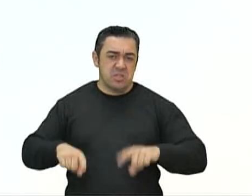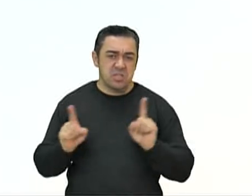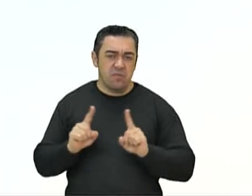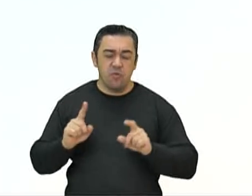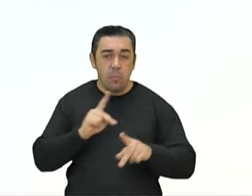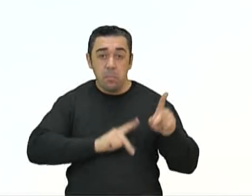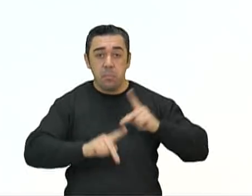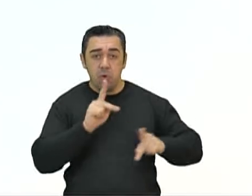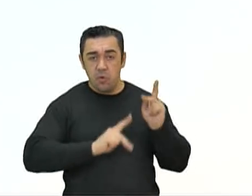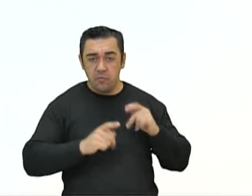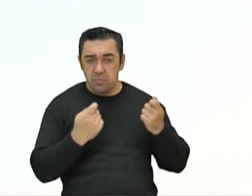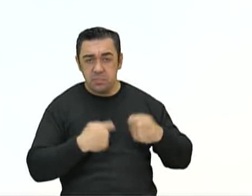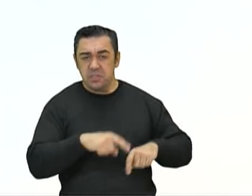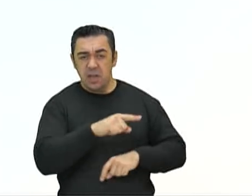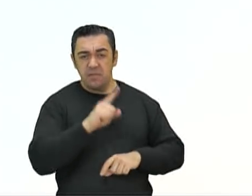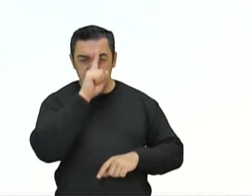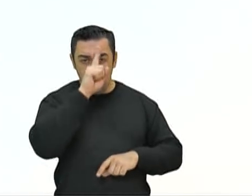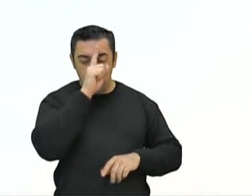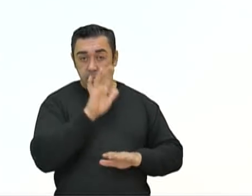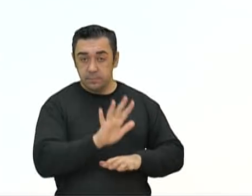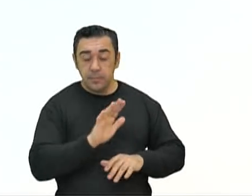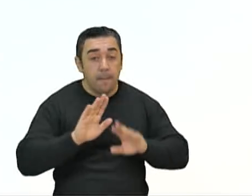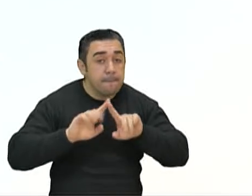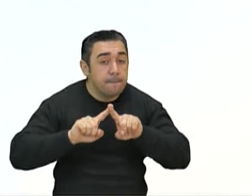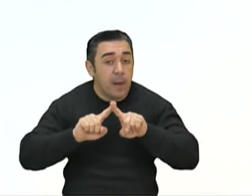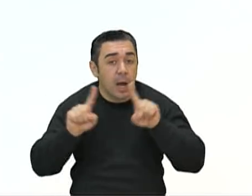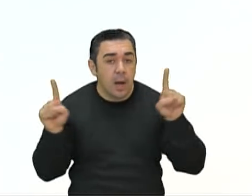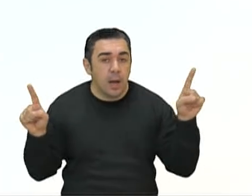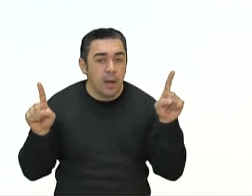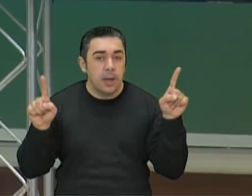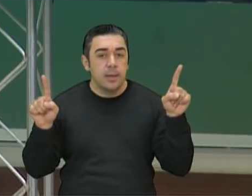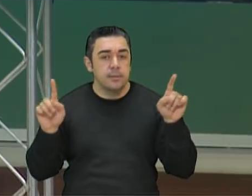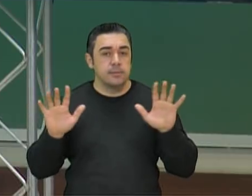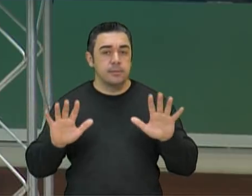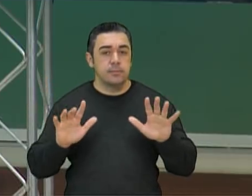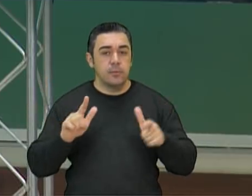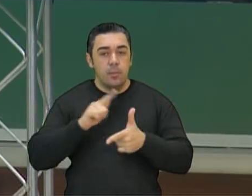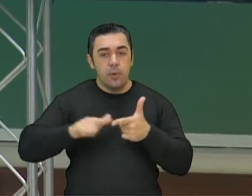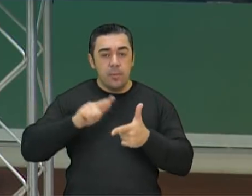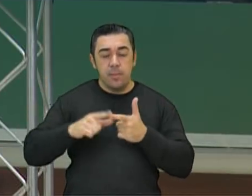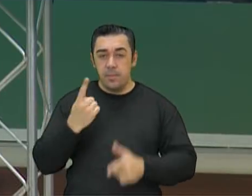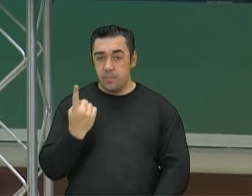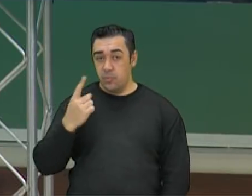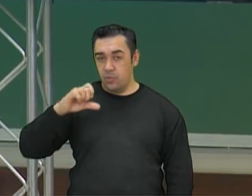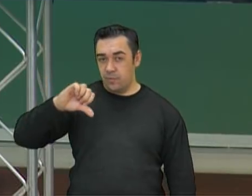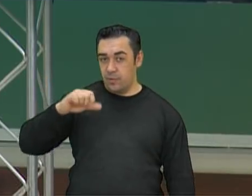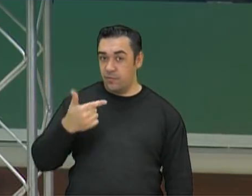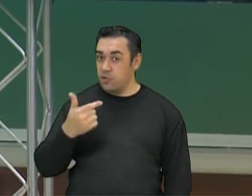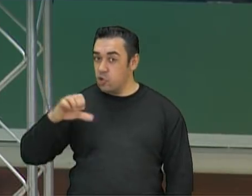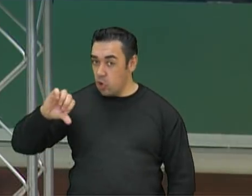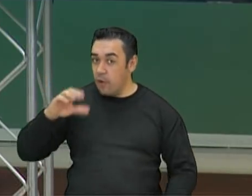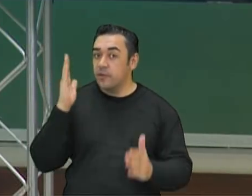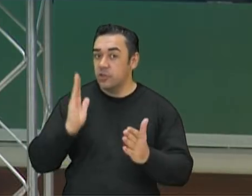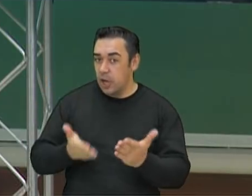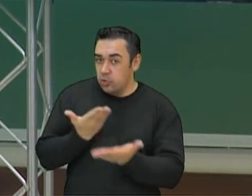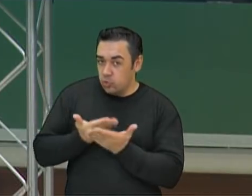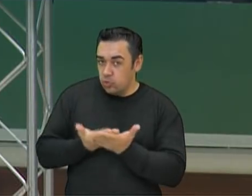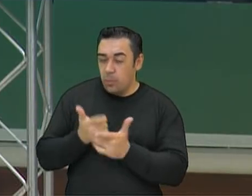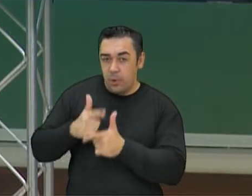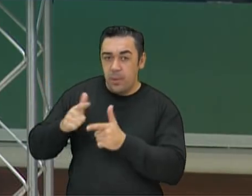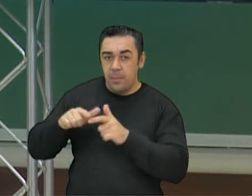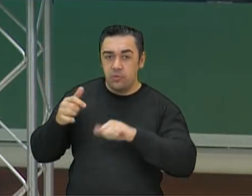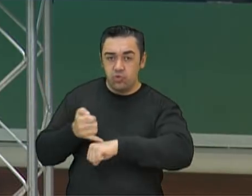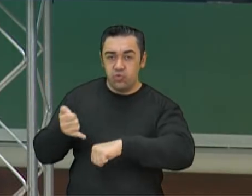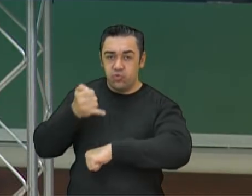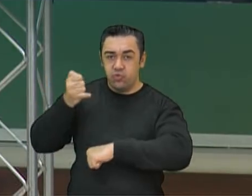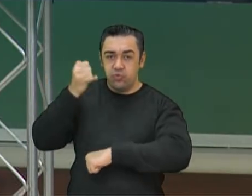não precisava mais daquelas ideias. Mas a crise de 29, que a gente já estudou, mergulhou